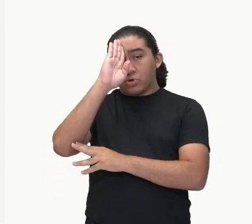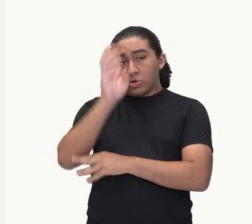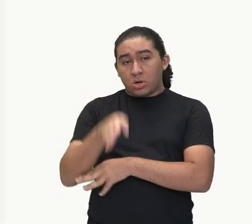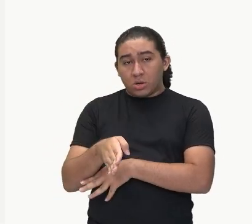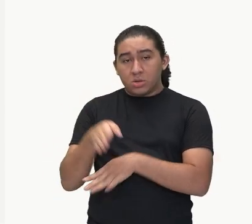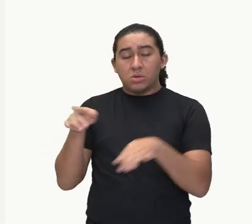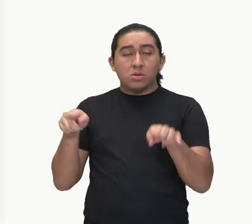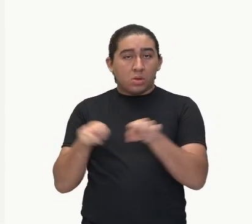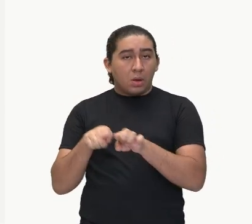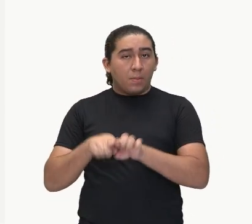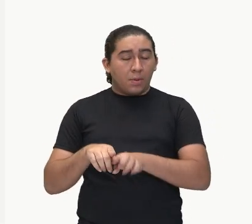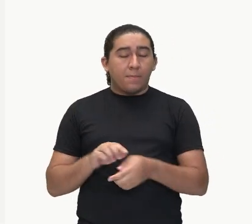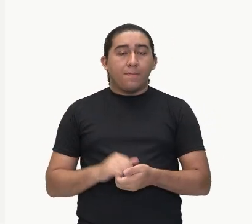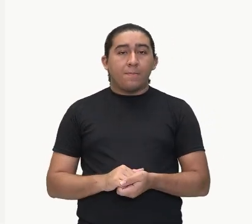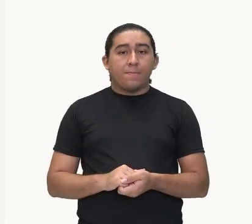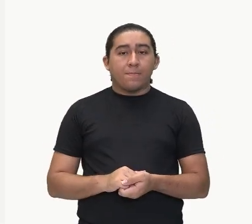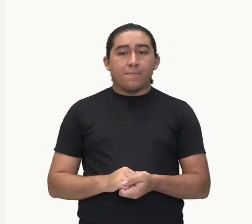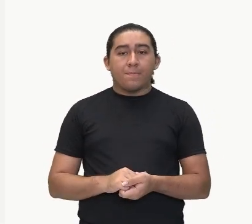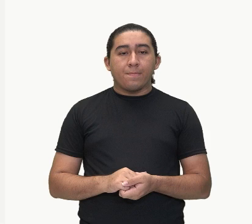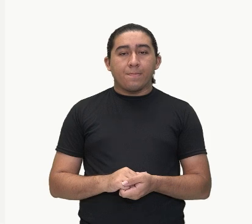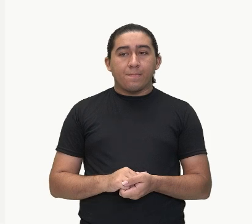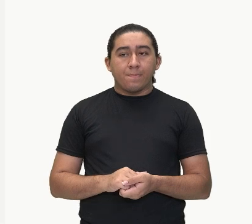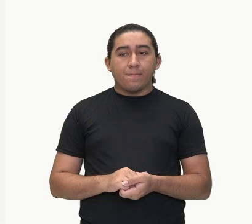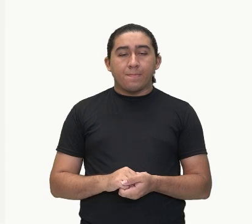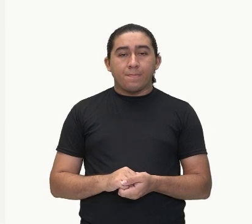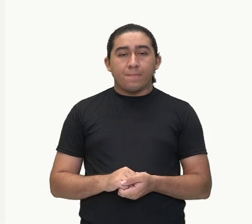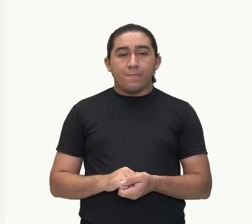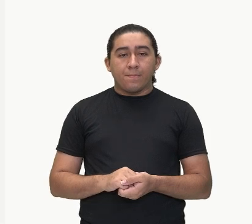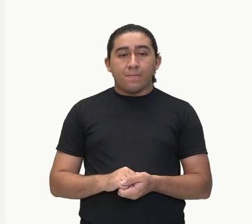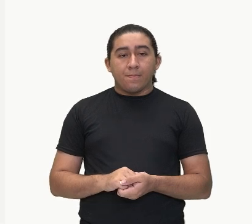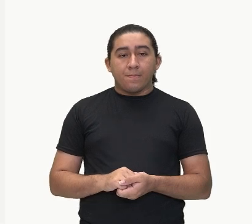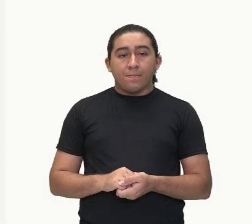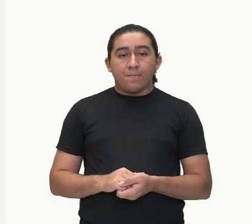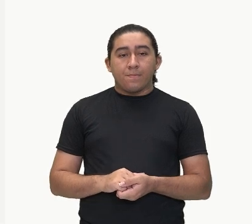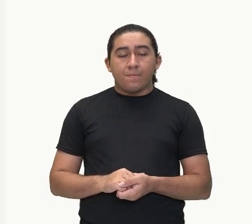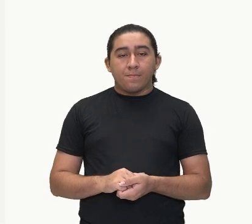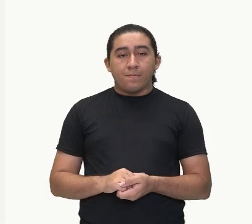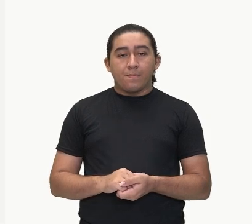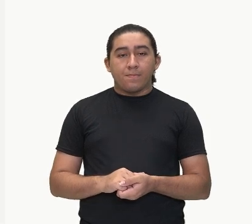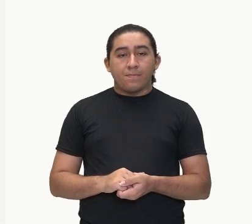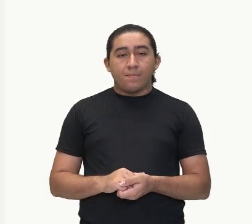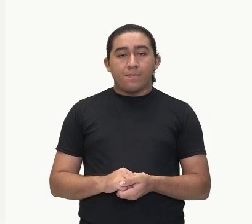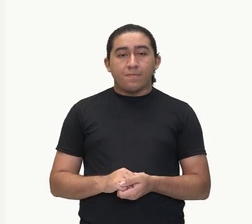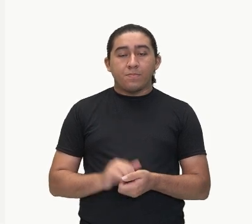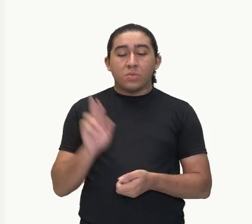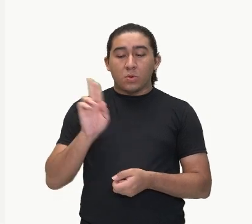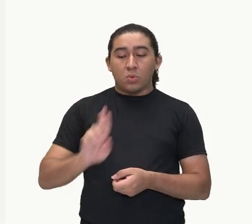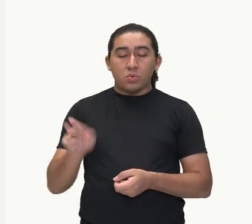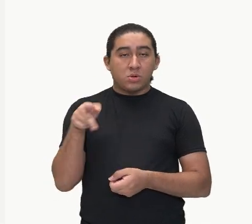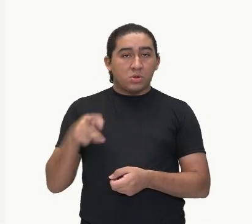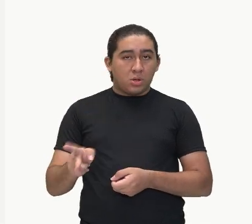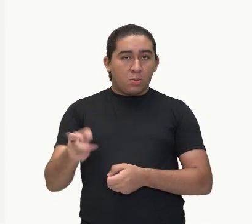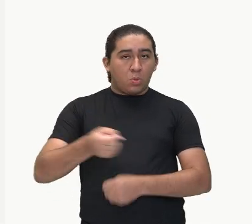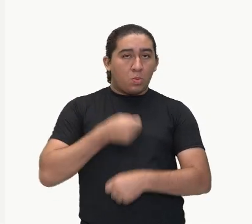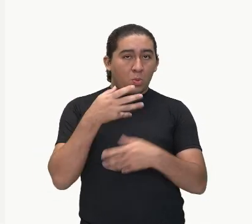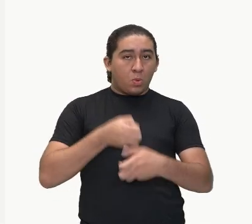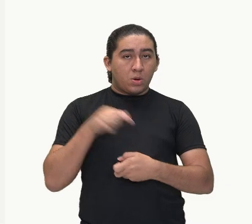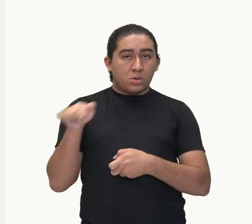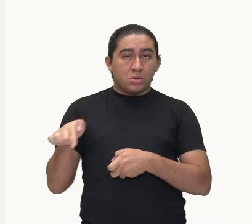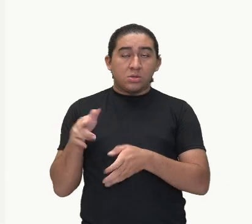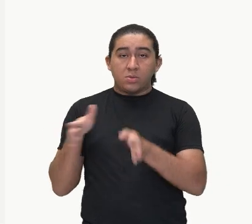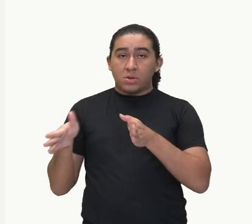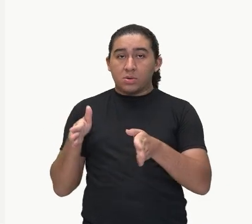uma linguagem utilizada muito mesmo pelos poetas da época, uma